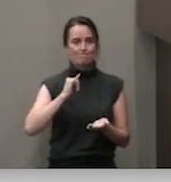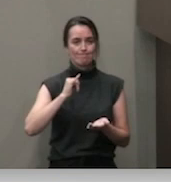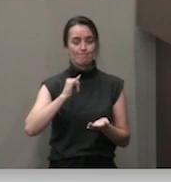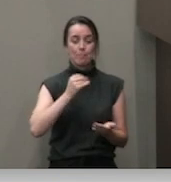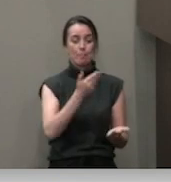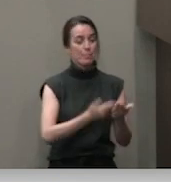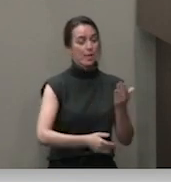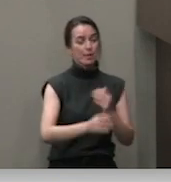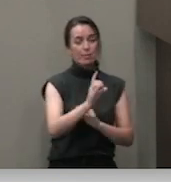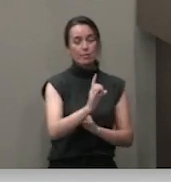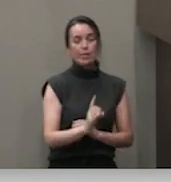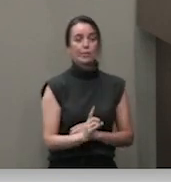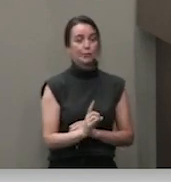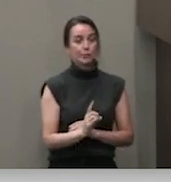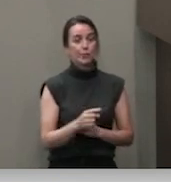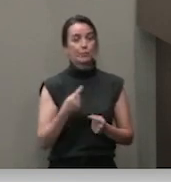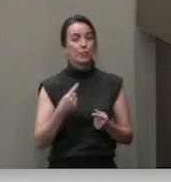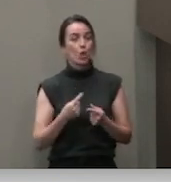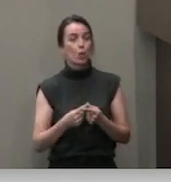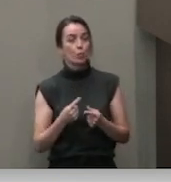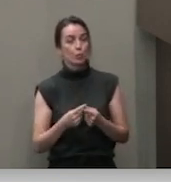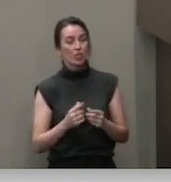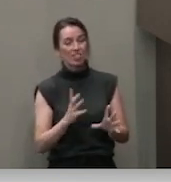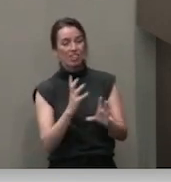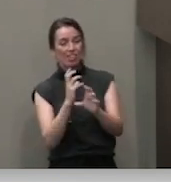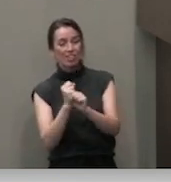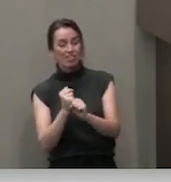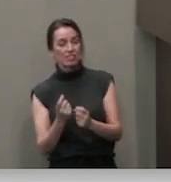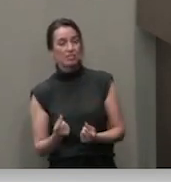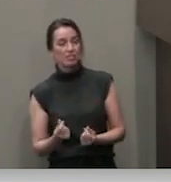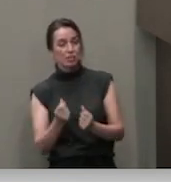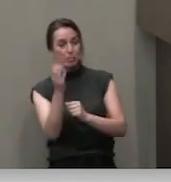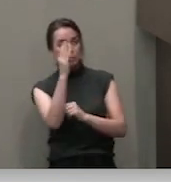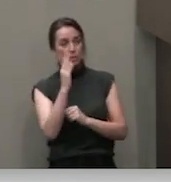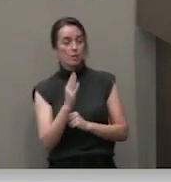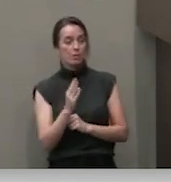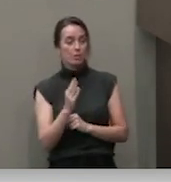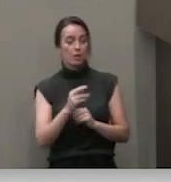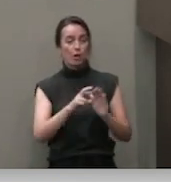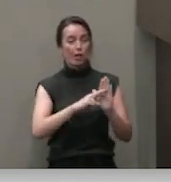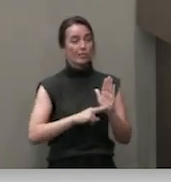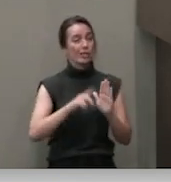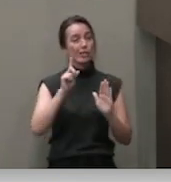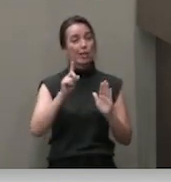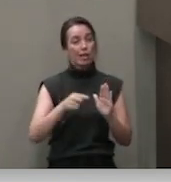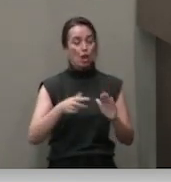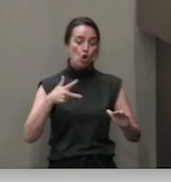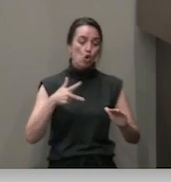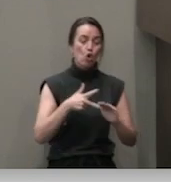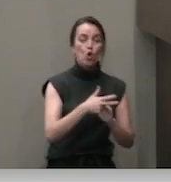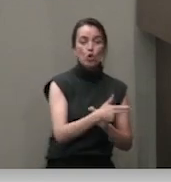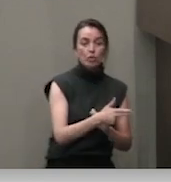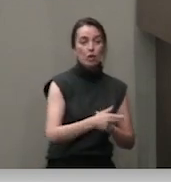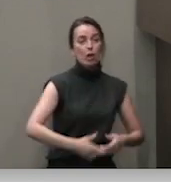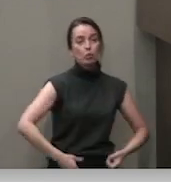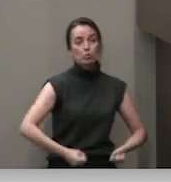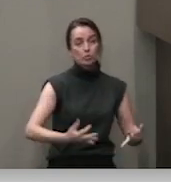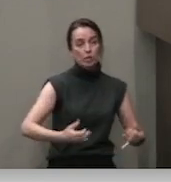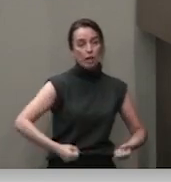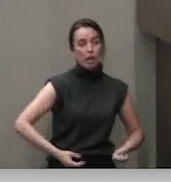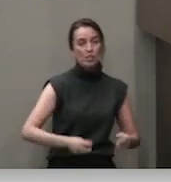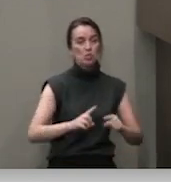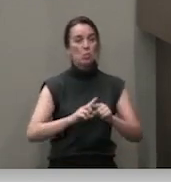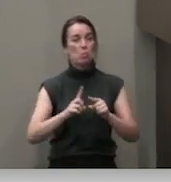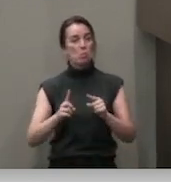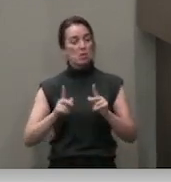direito porque a receita do Brasil é isso aí cortar os gastos dos privilegiados na carne isso com certeza não será feito e